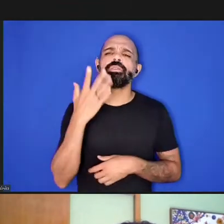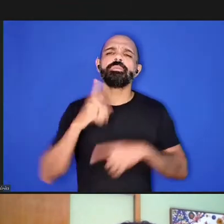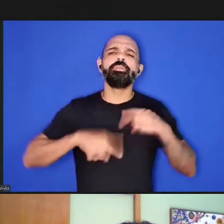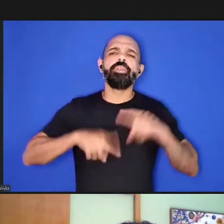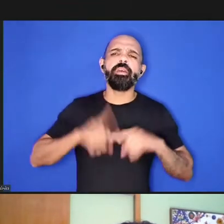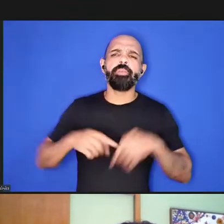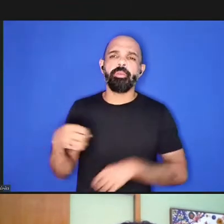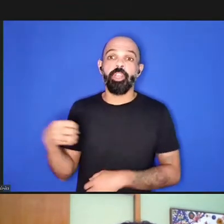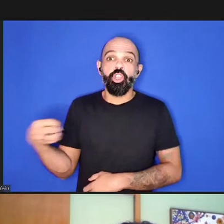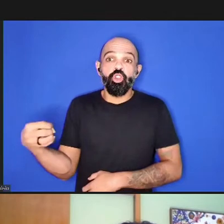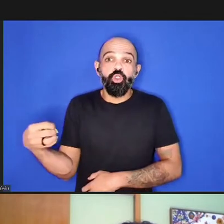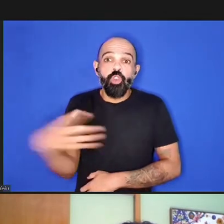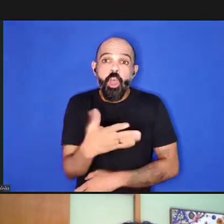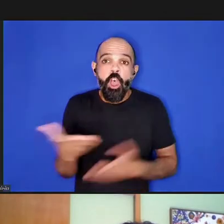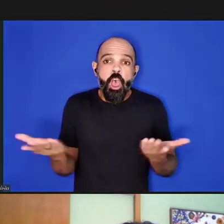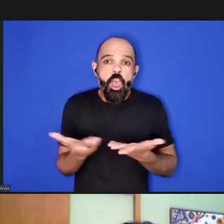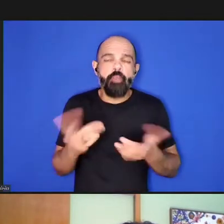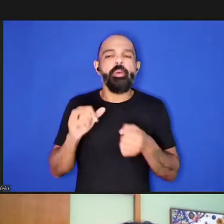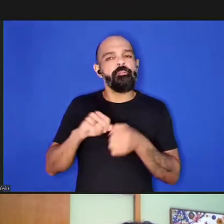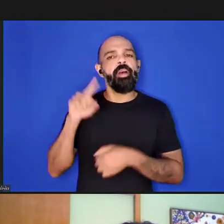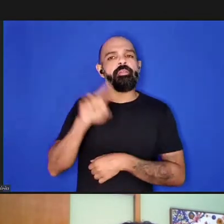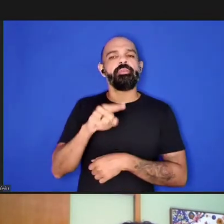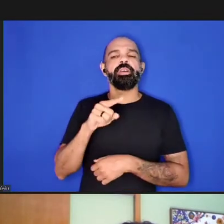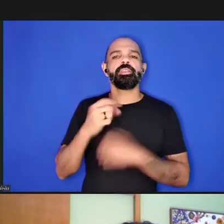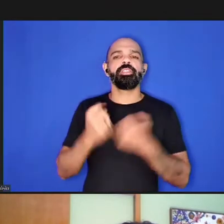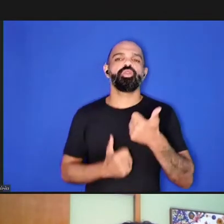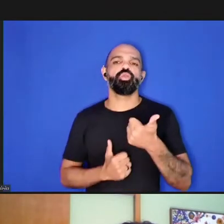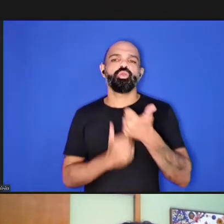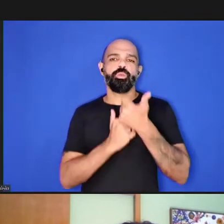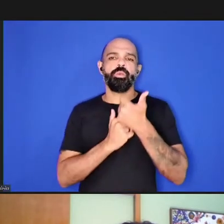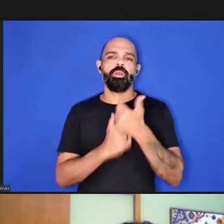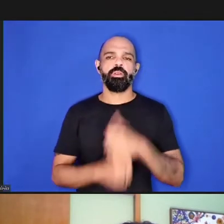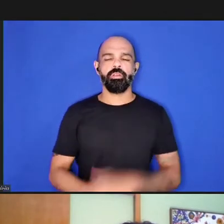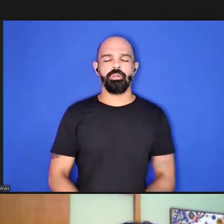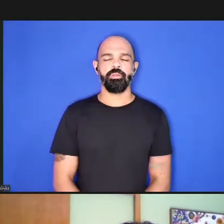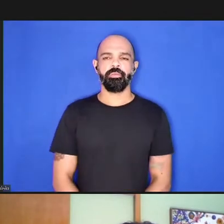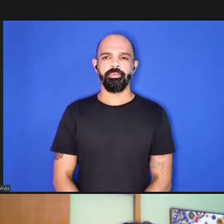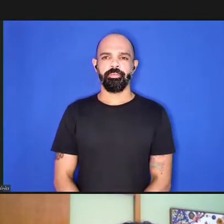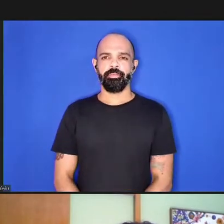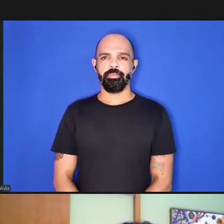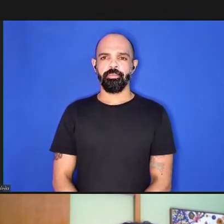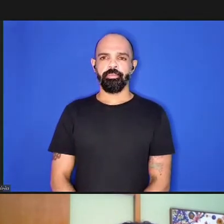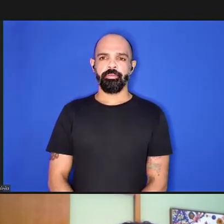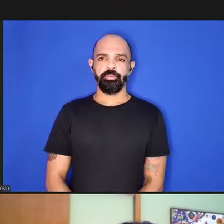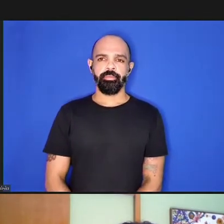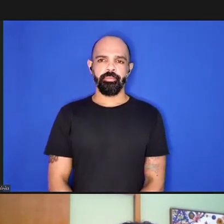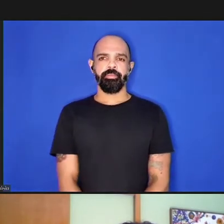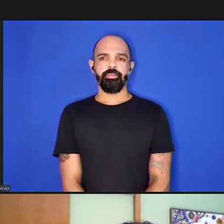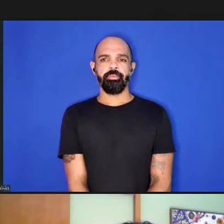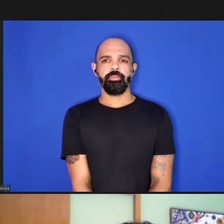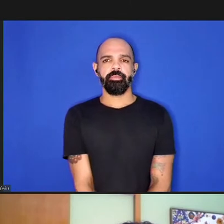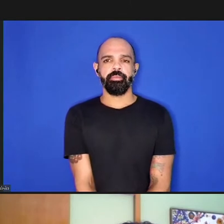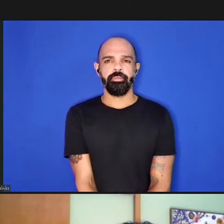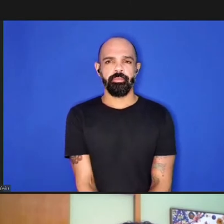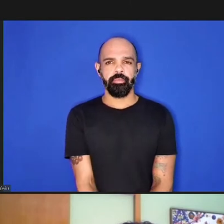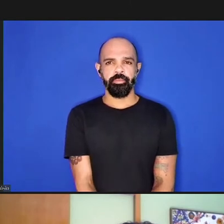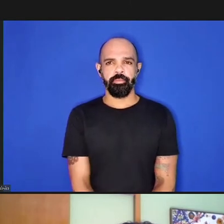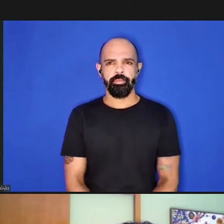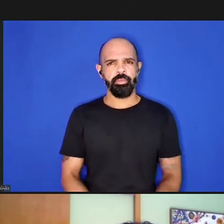moderna vocês usam para dar esse suporte? Se a pergunta é, se